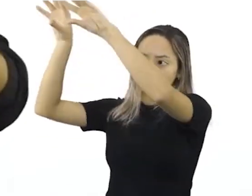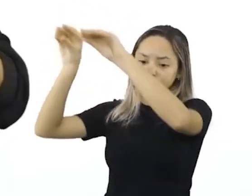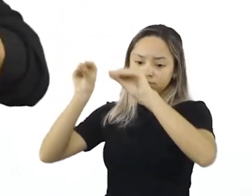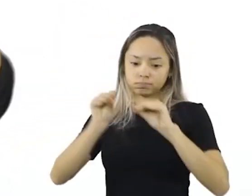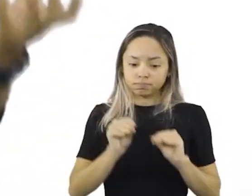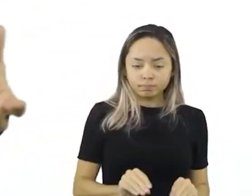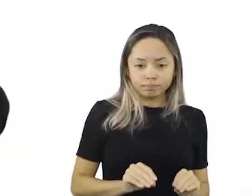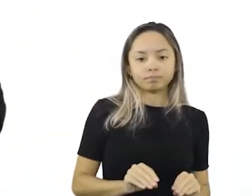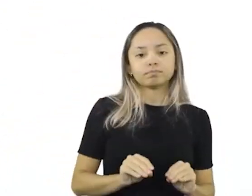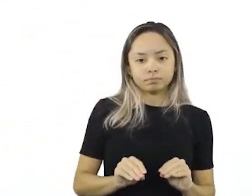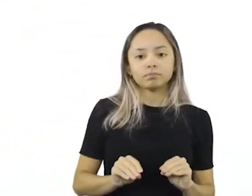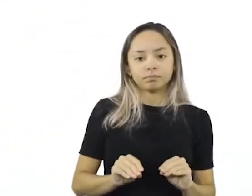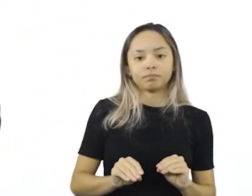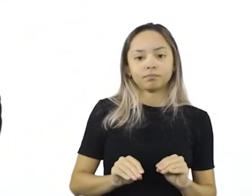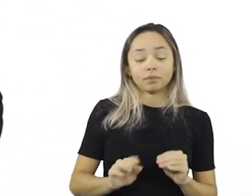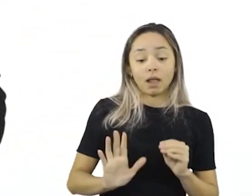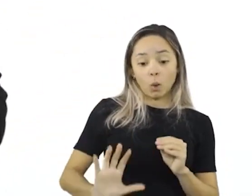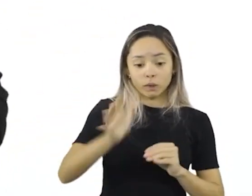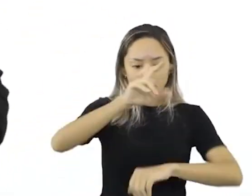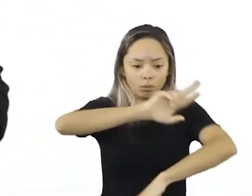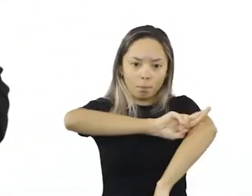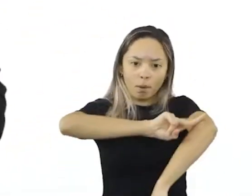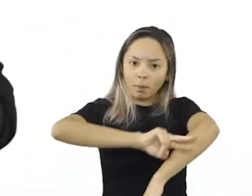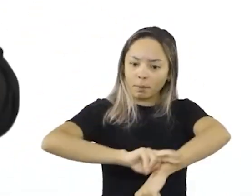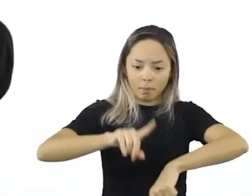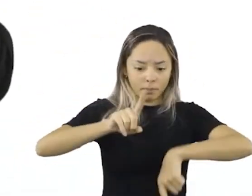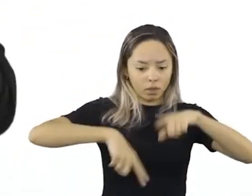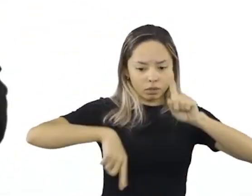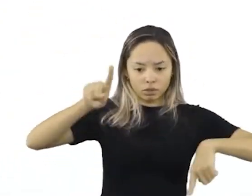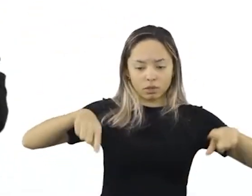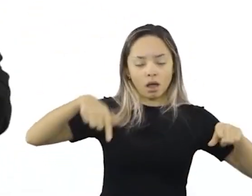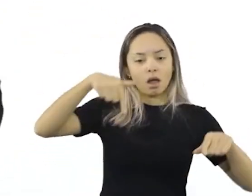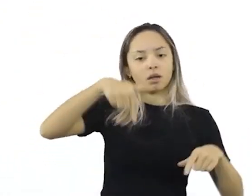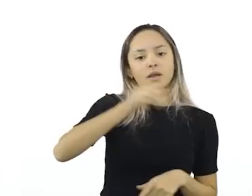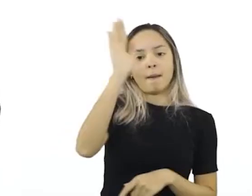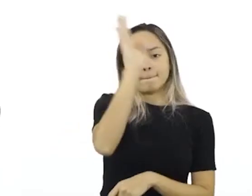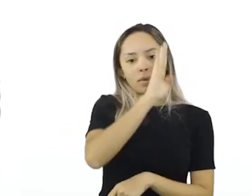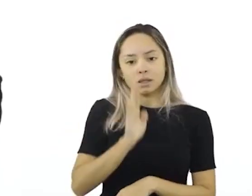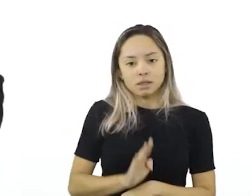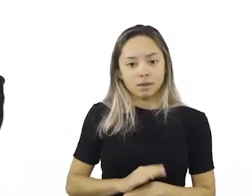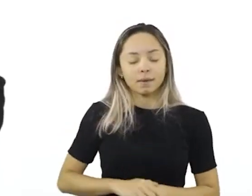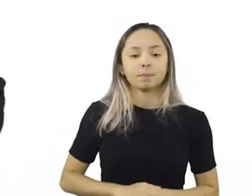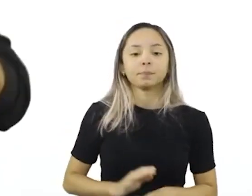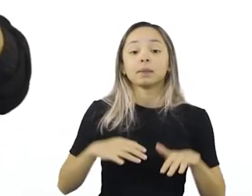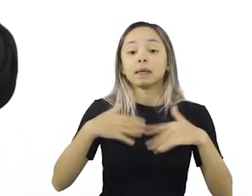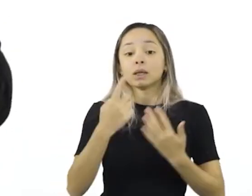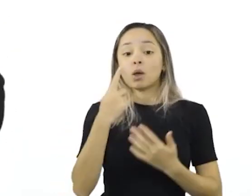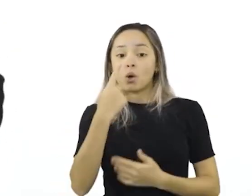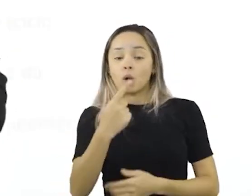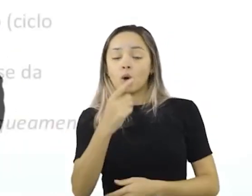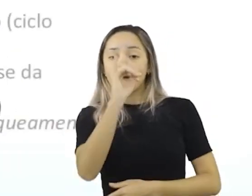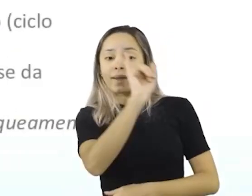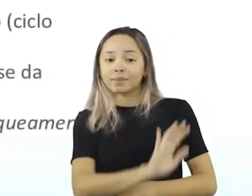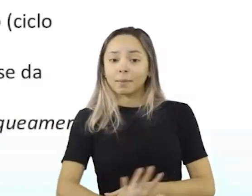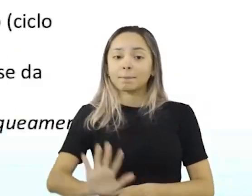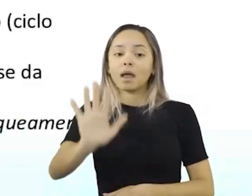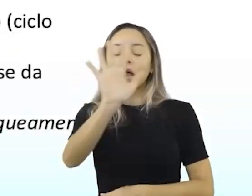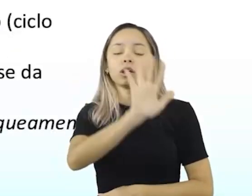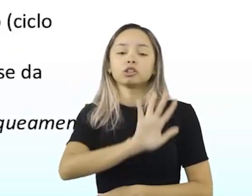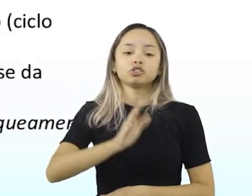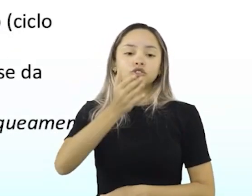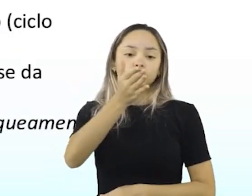incentivos que compuseram também essa miscigenação da população brasileira. Aí um destaque maior para esse quadro, a Redenção de